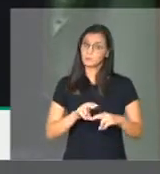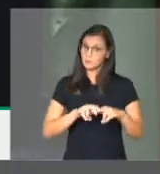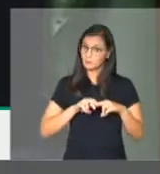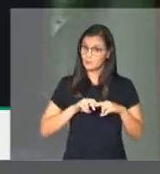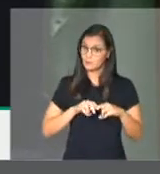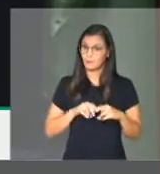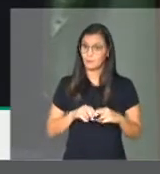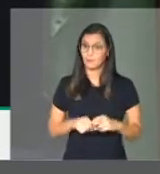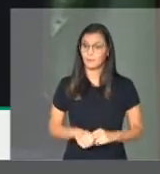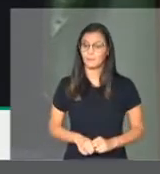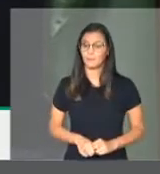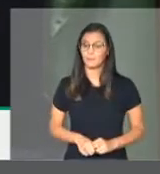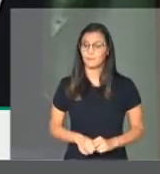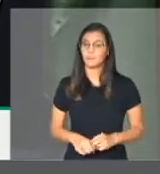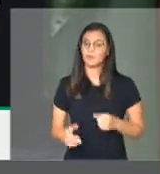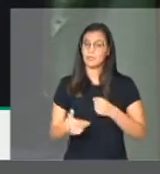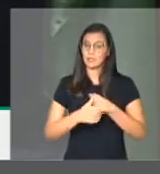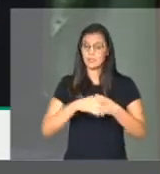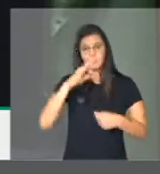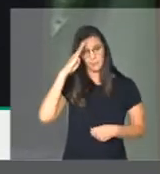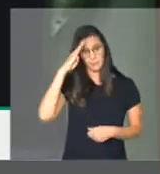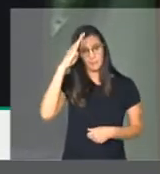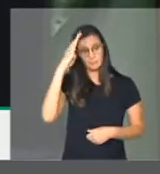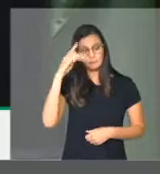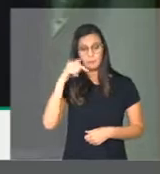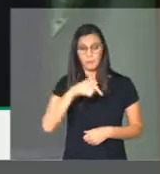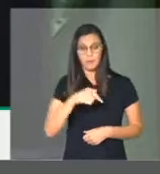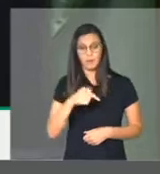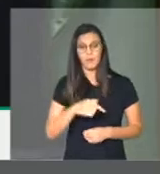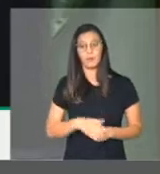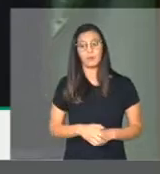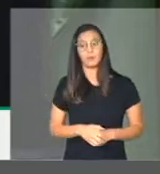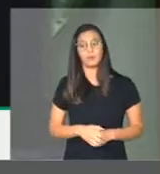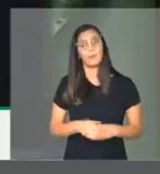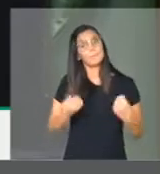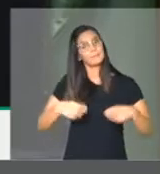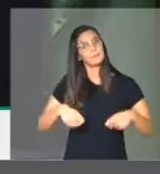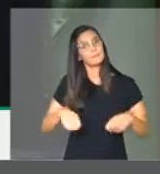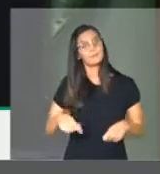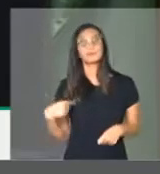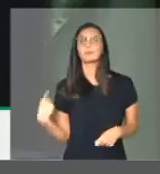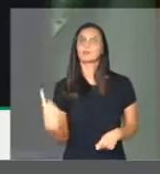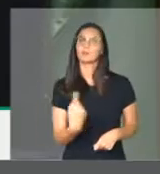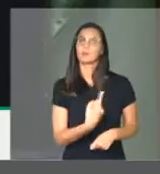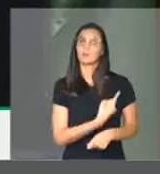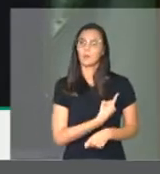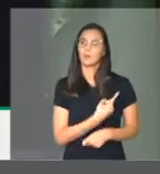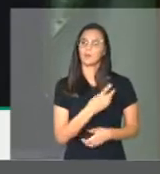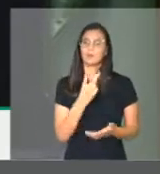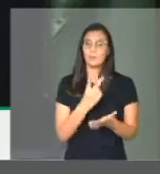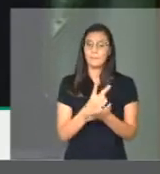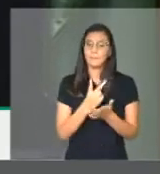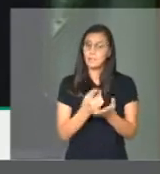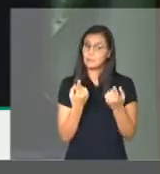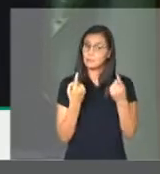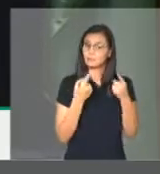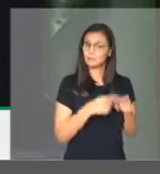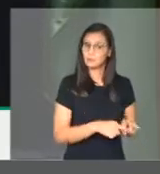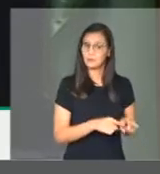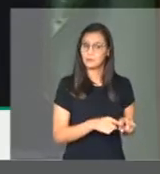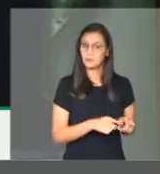desse papel clássico, seguramente relevante, exige-se de nós, mesmo na oposição,